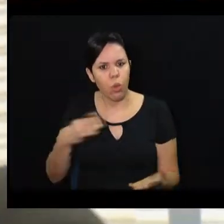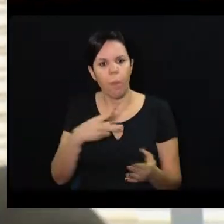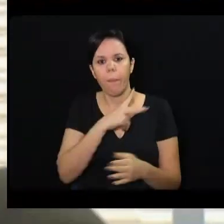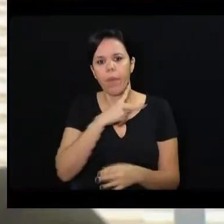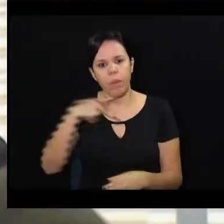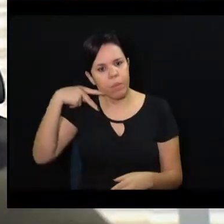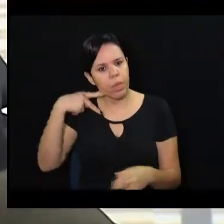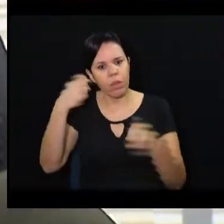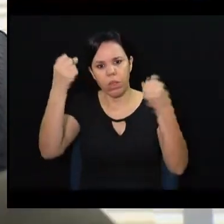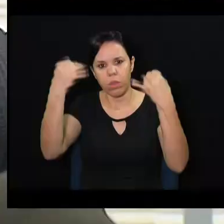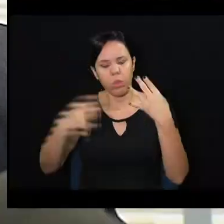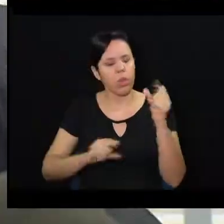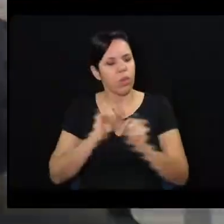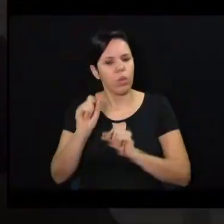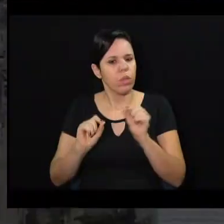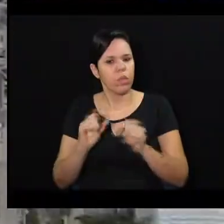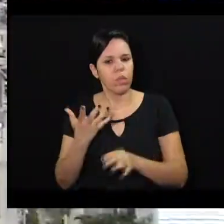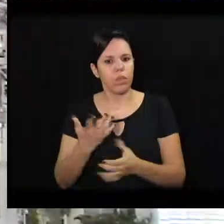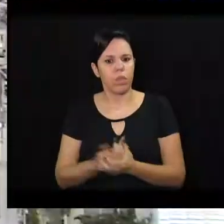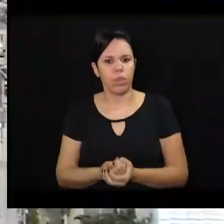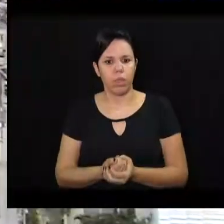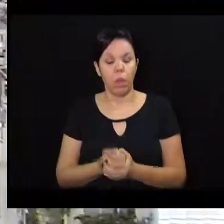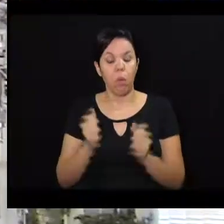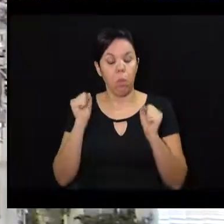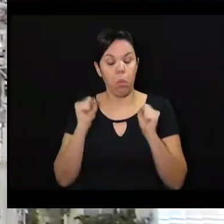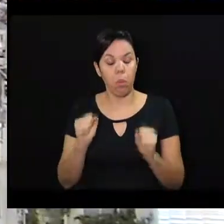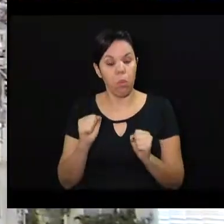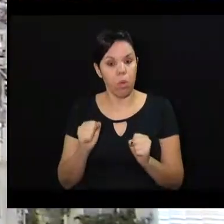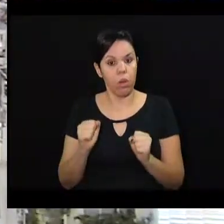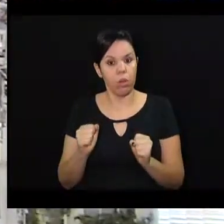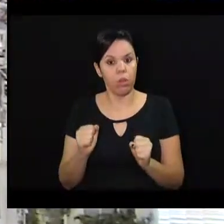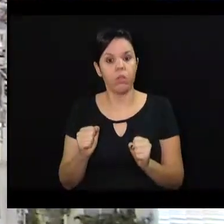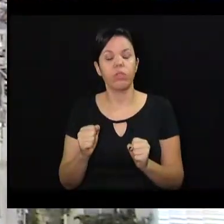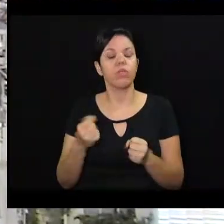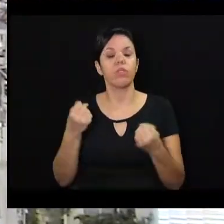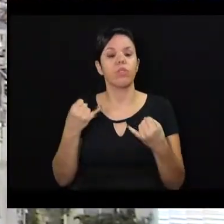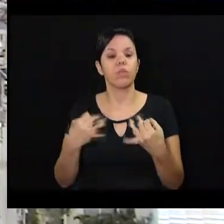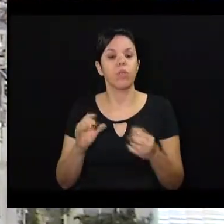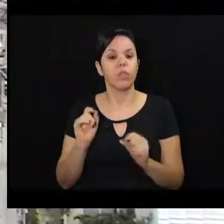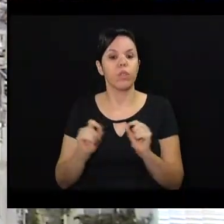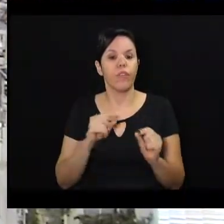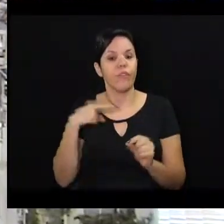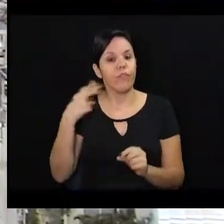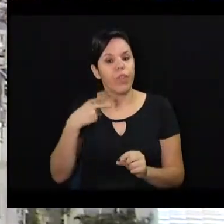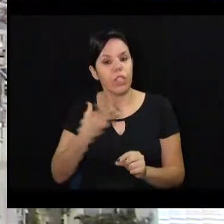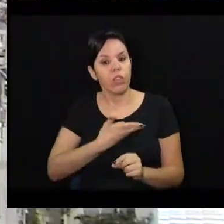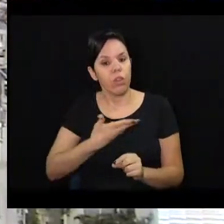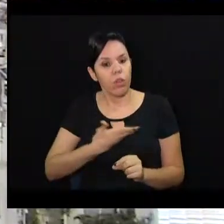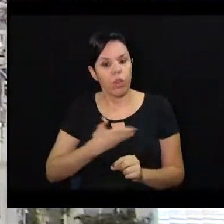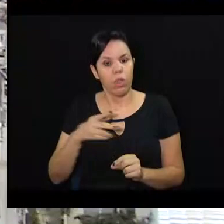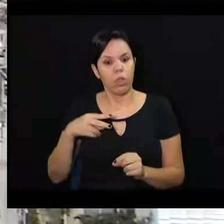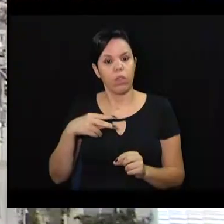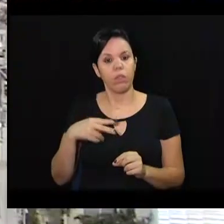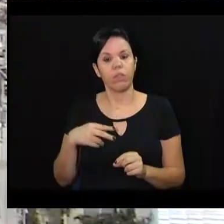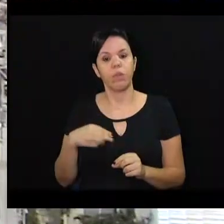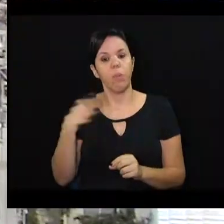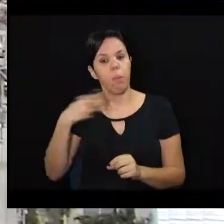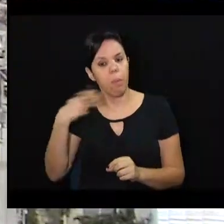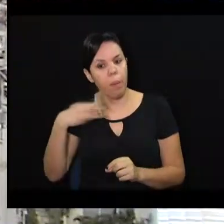Monteiro explicaram a situação. Eu posso dizer aqui que, em conversa com o vereador, meu colega da Câmara, Marcos